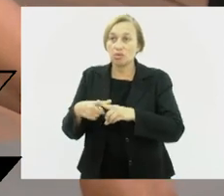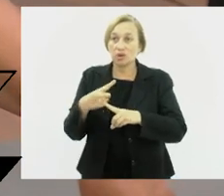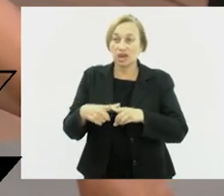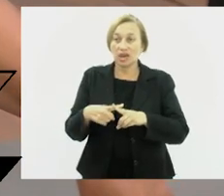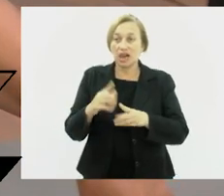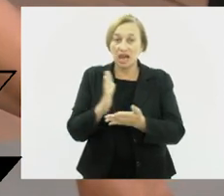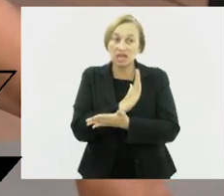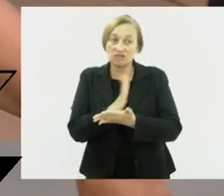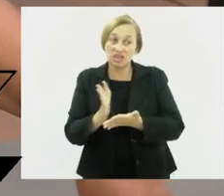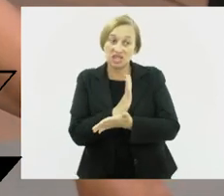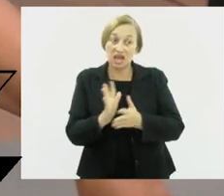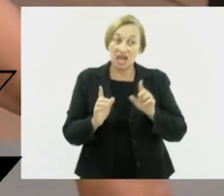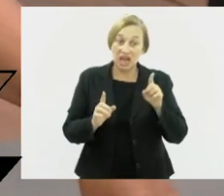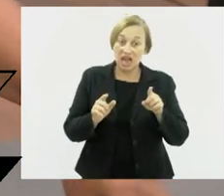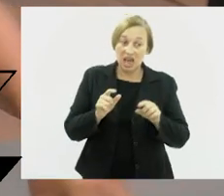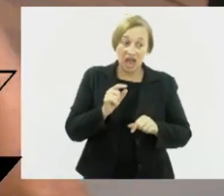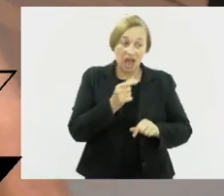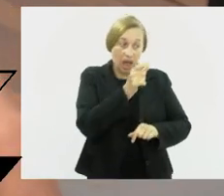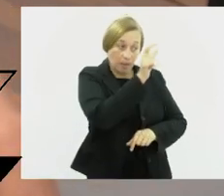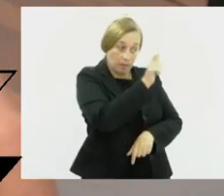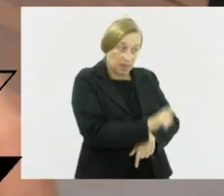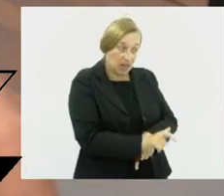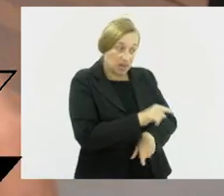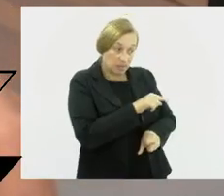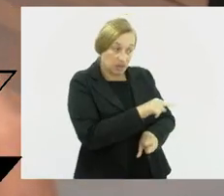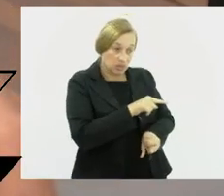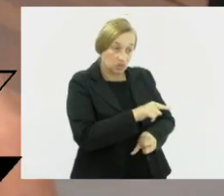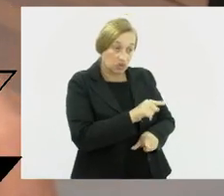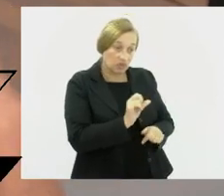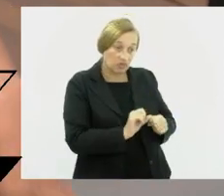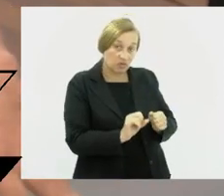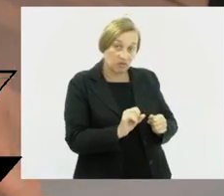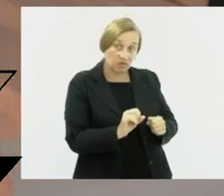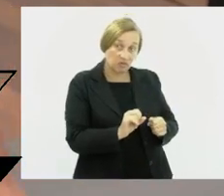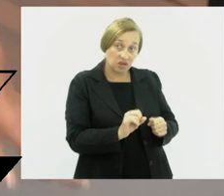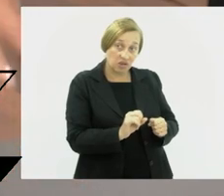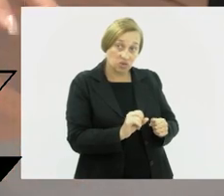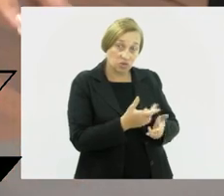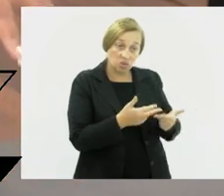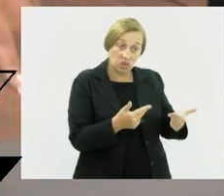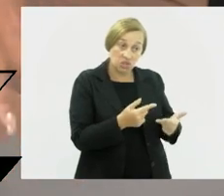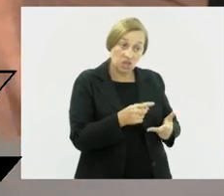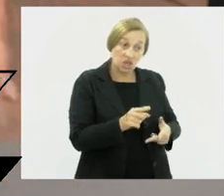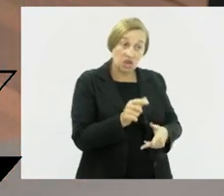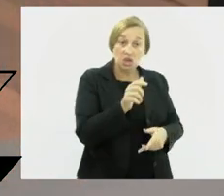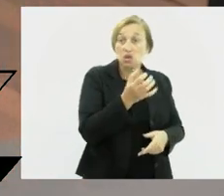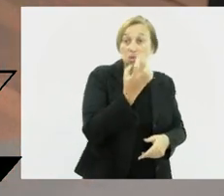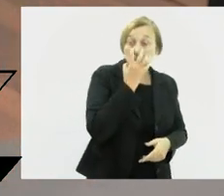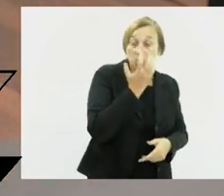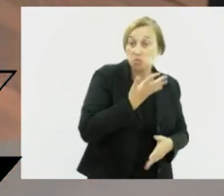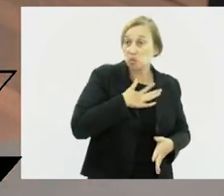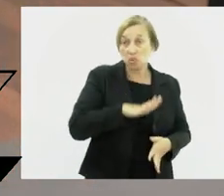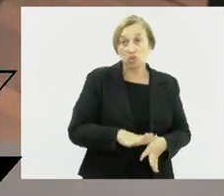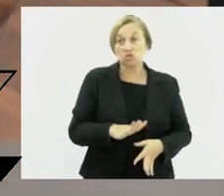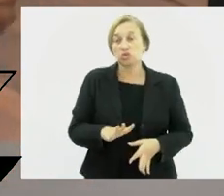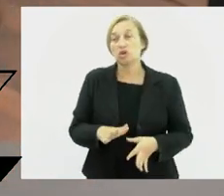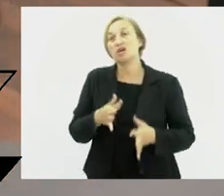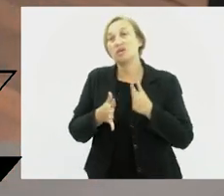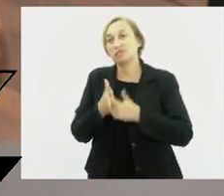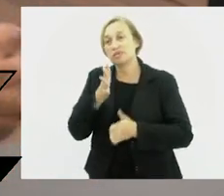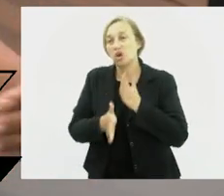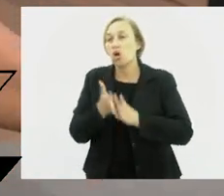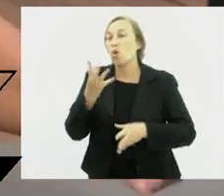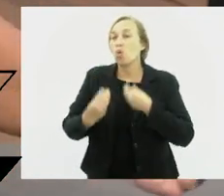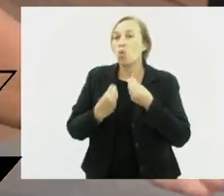que ele não gostou. Então, é muito complicado. E a questão de como cadastrar